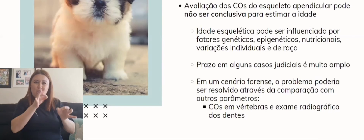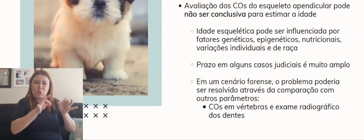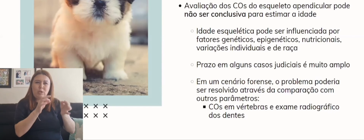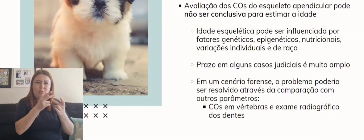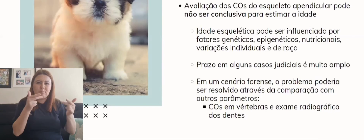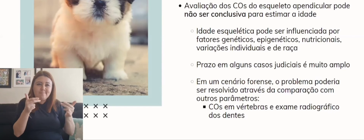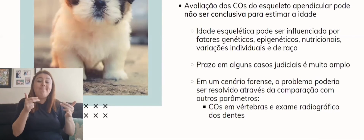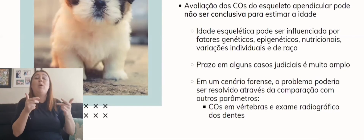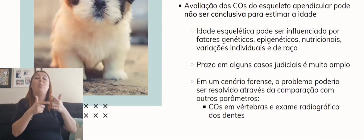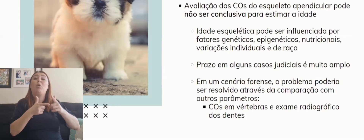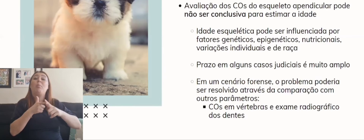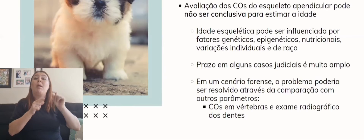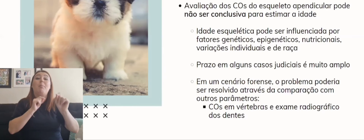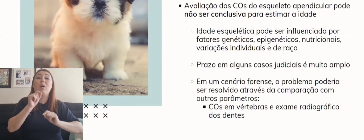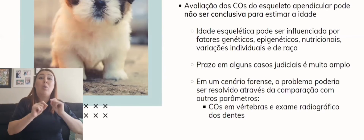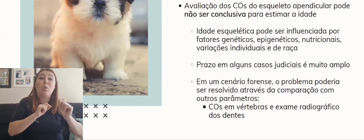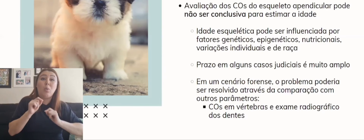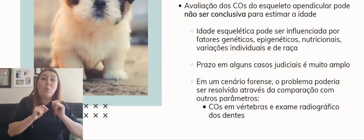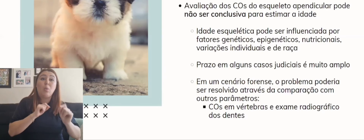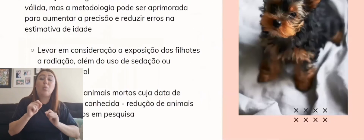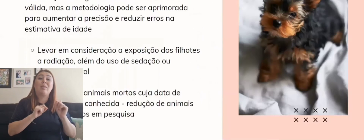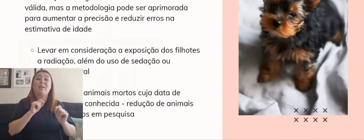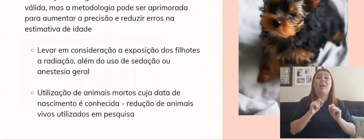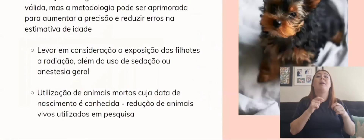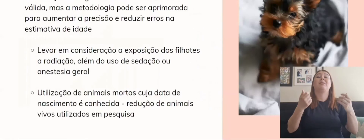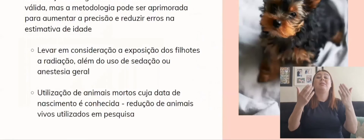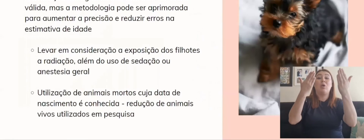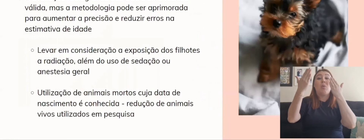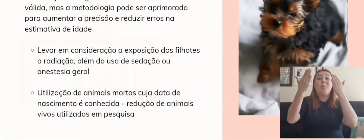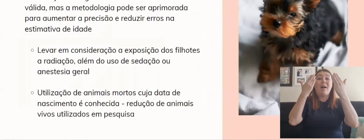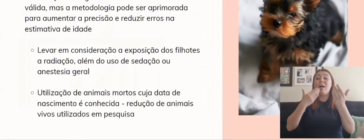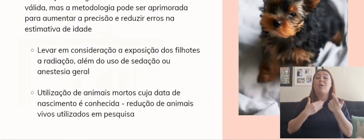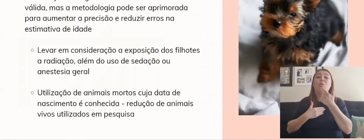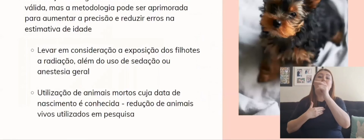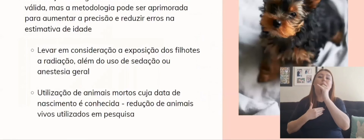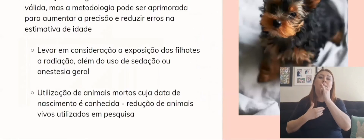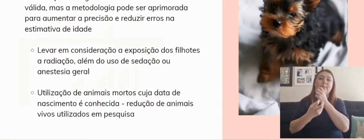dentes, que já é feito como padrão.